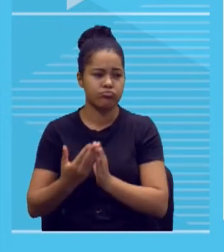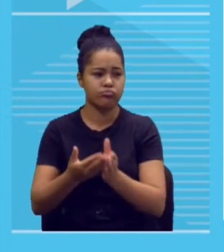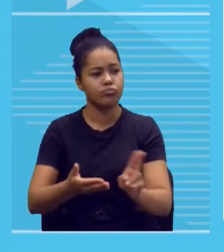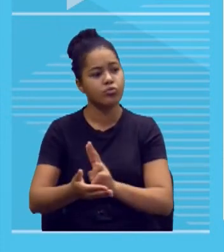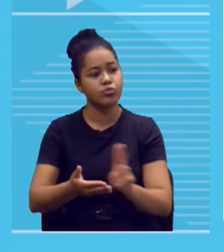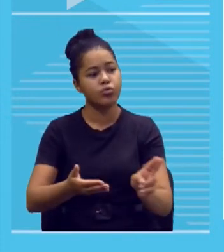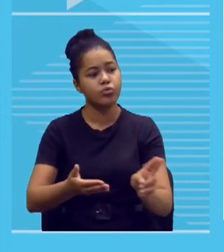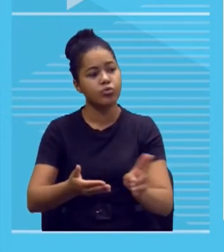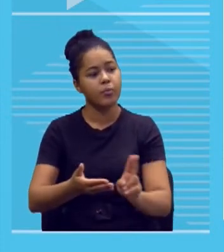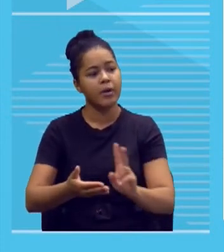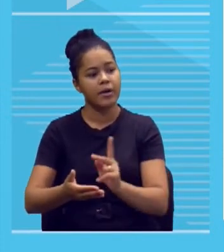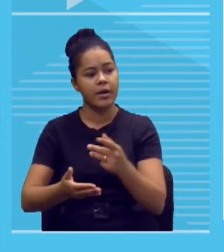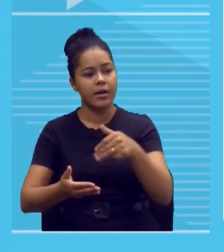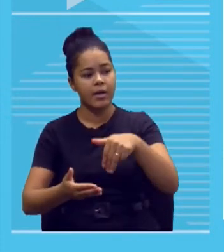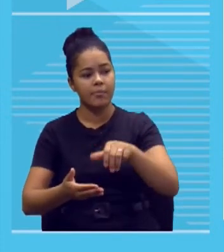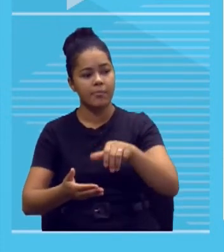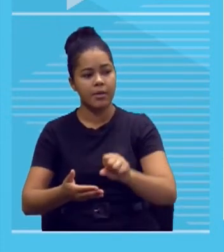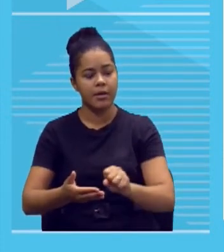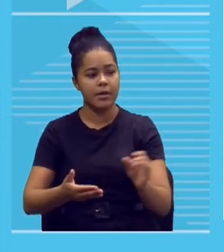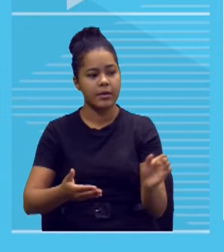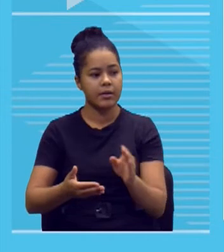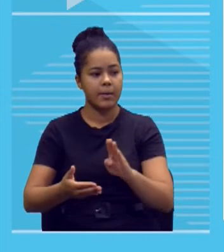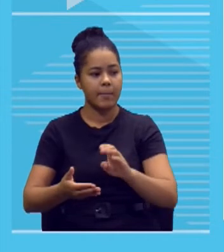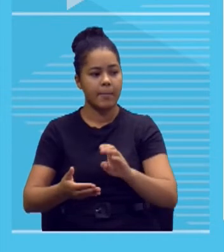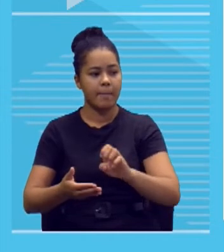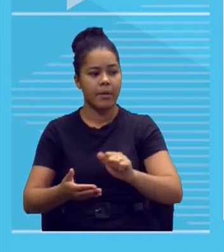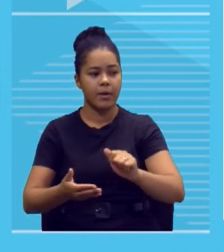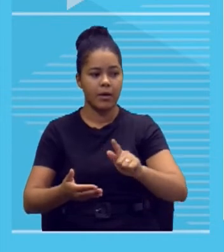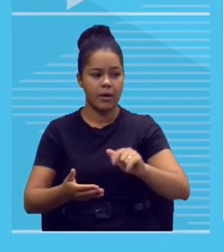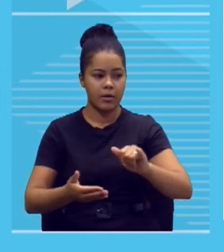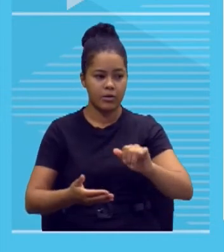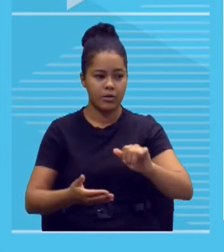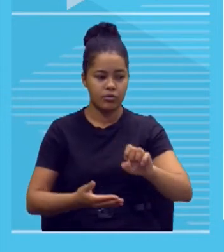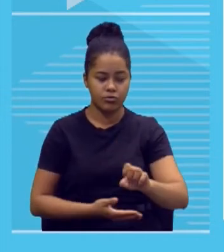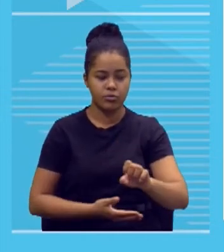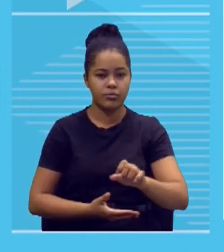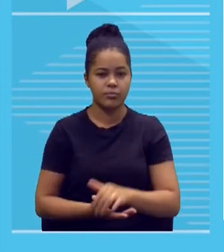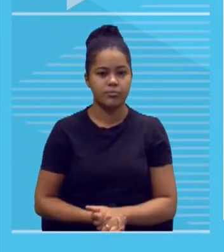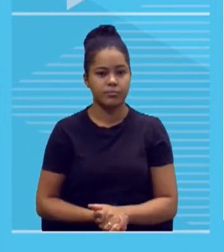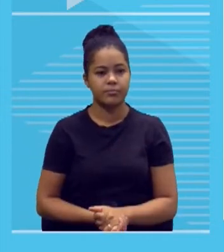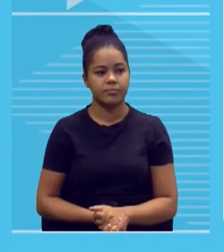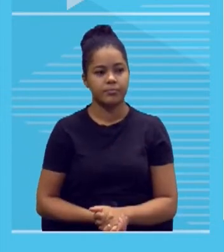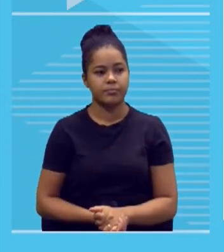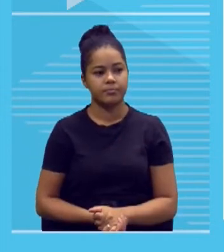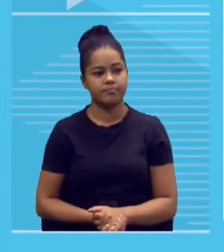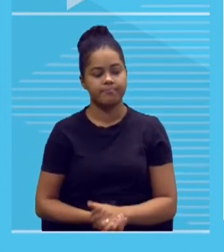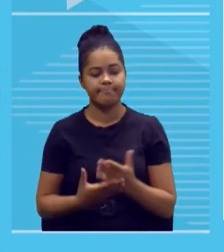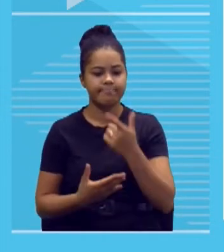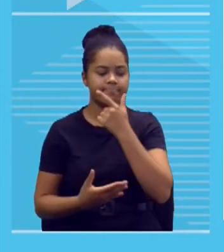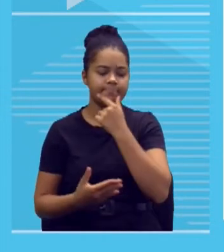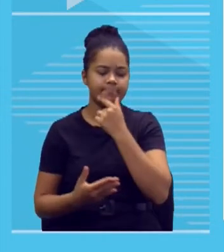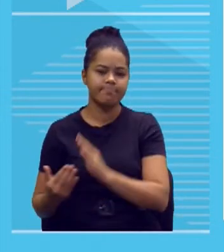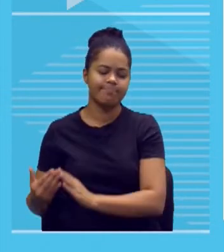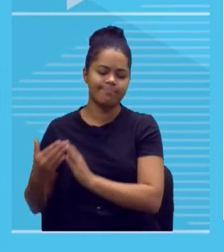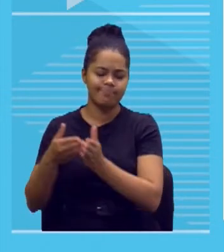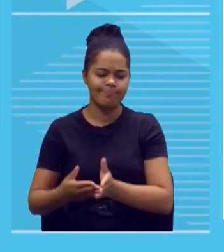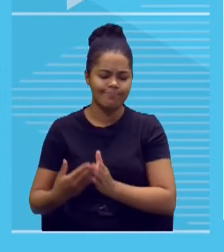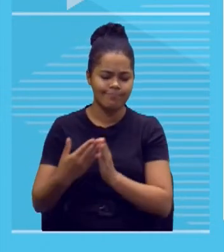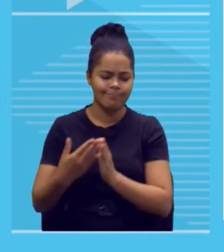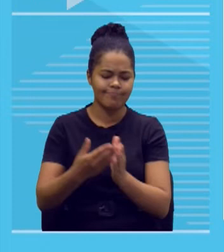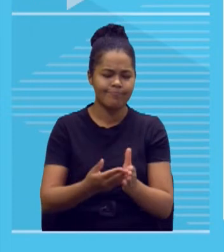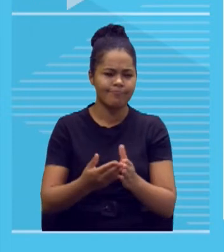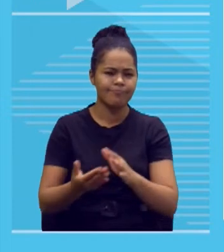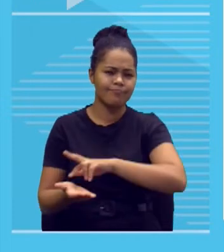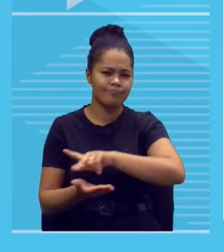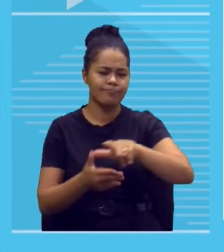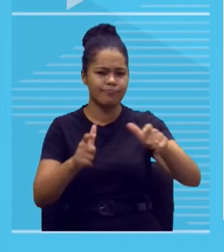aí ó o governo governo britânico vem inglês Olha tem um bocado de lugar lá na Austrália